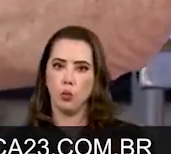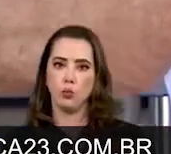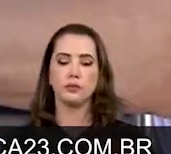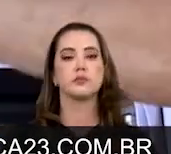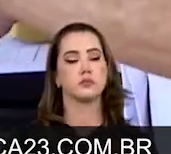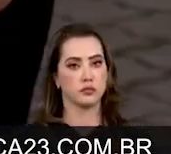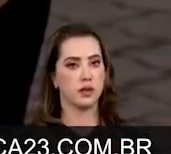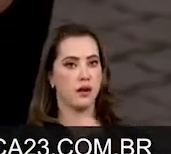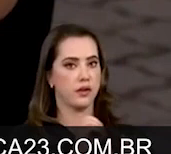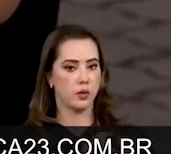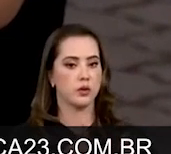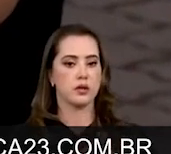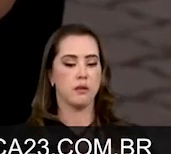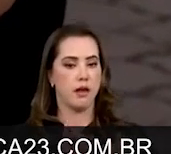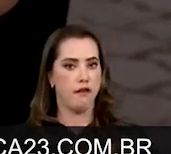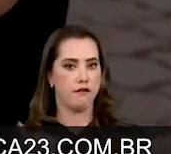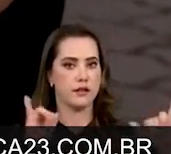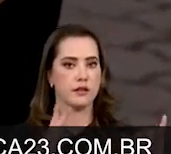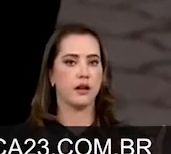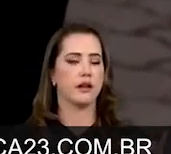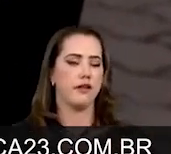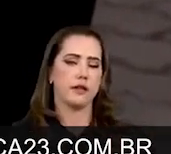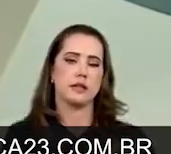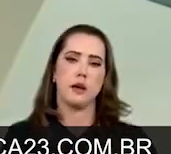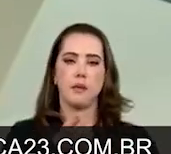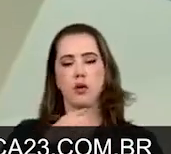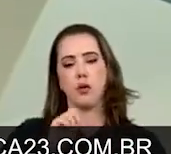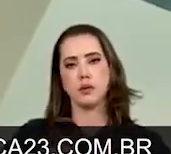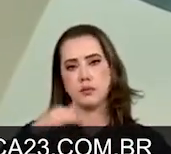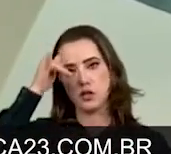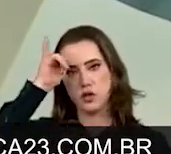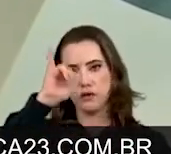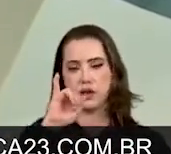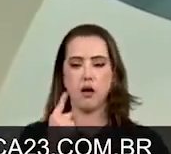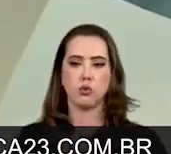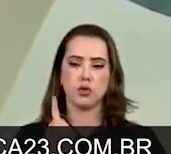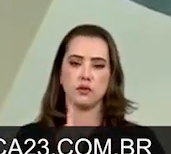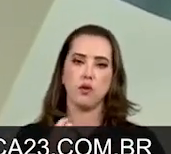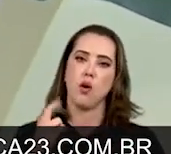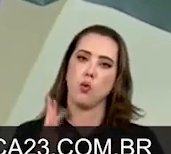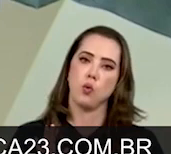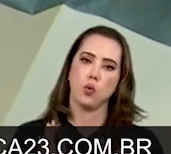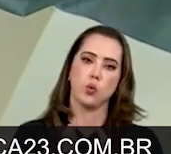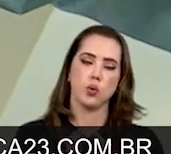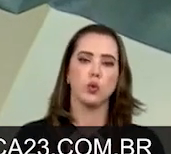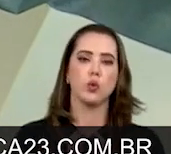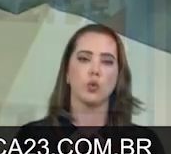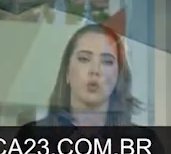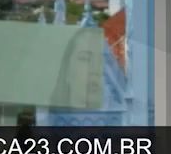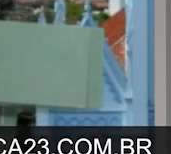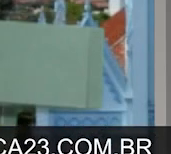ainda que a vacina é a melhor medida para prevenir individualmente ou coletivamente a